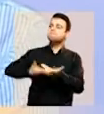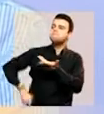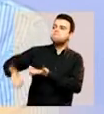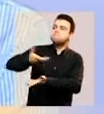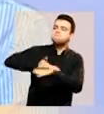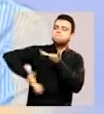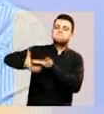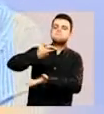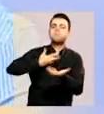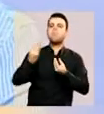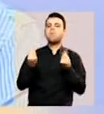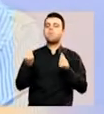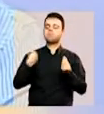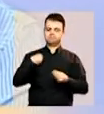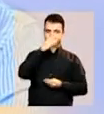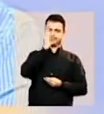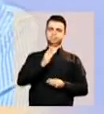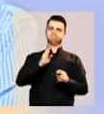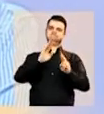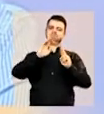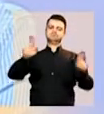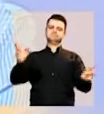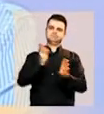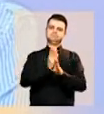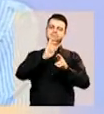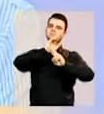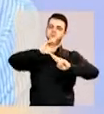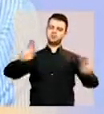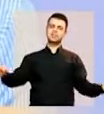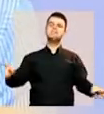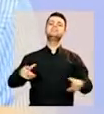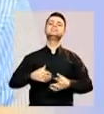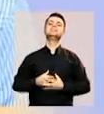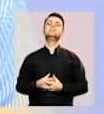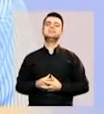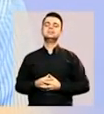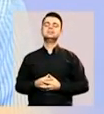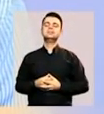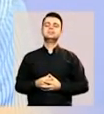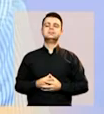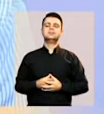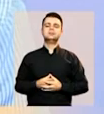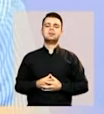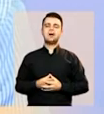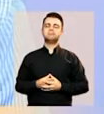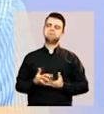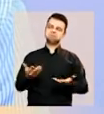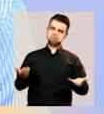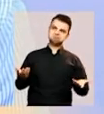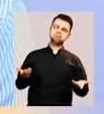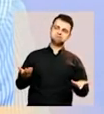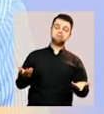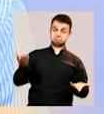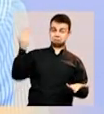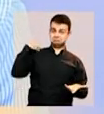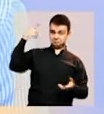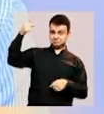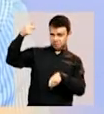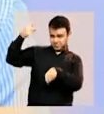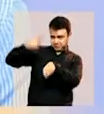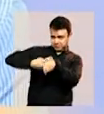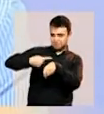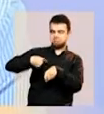né? Porque é um pouco diferente, sim, do Brasil. E foi muito,